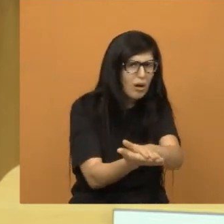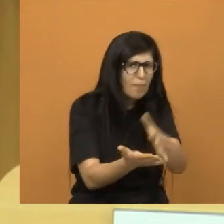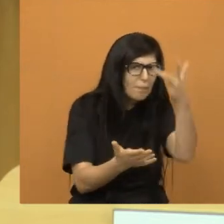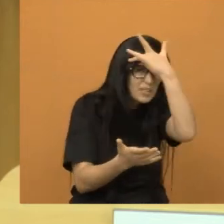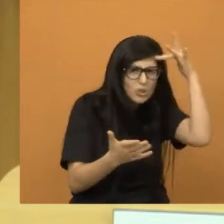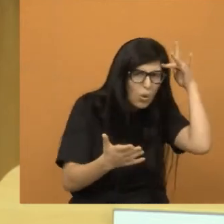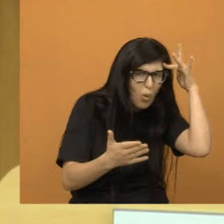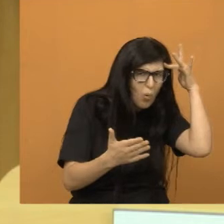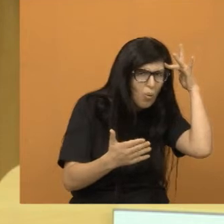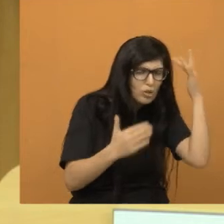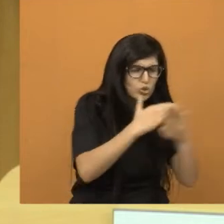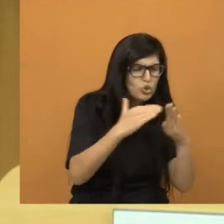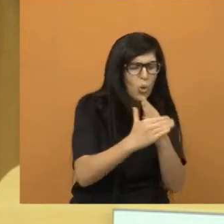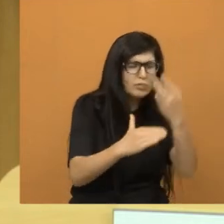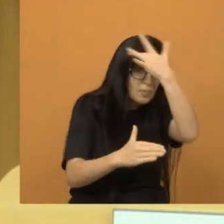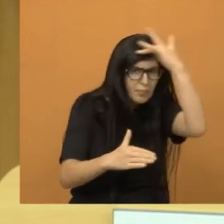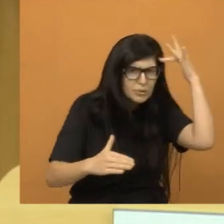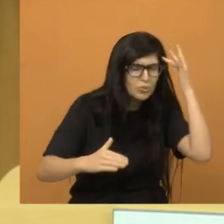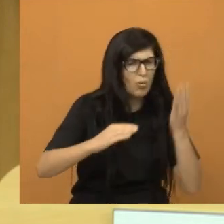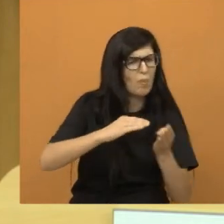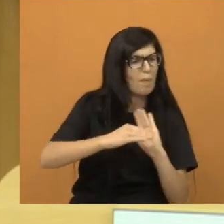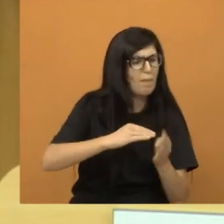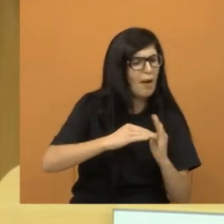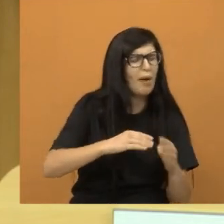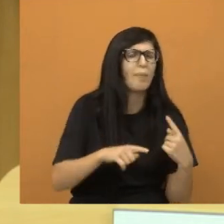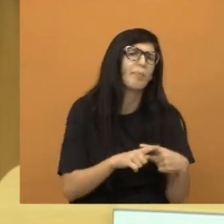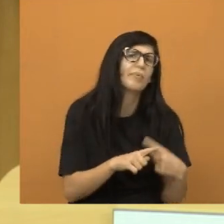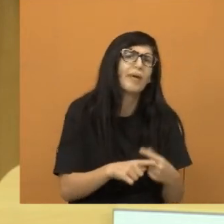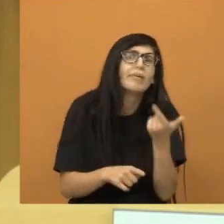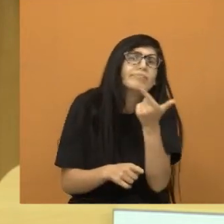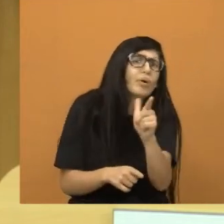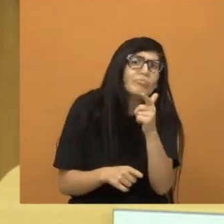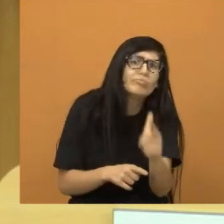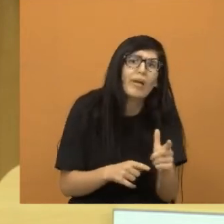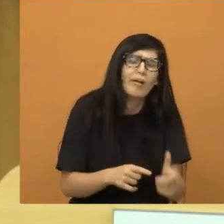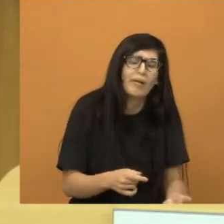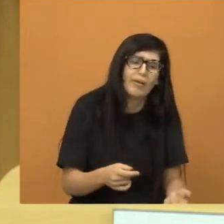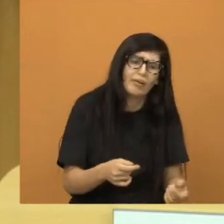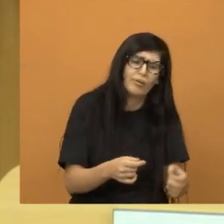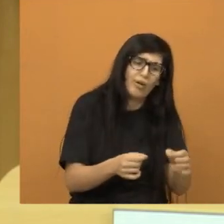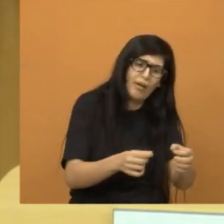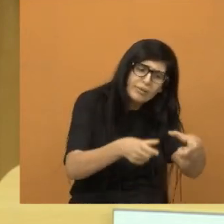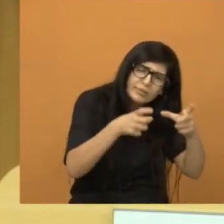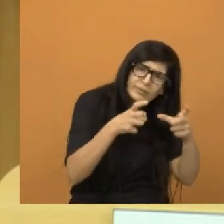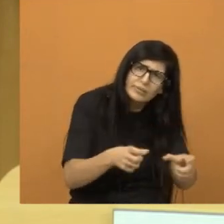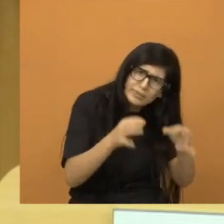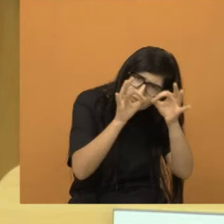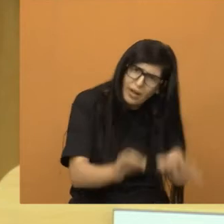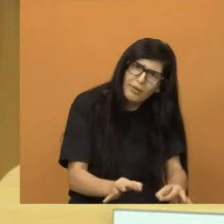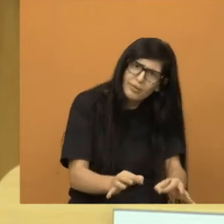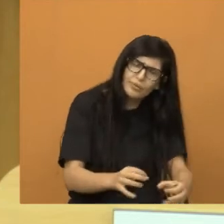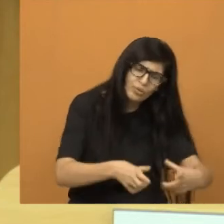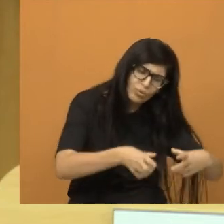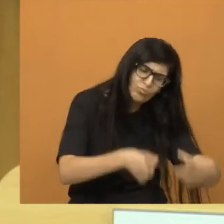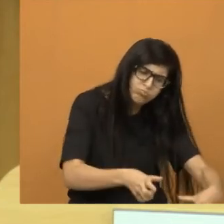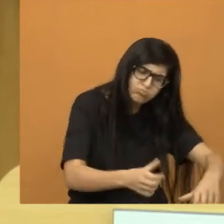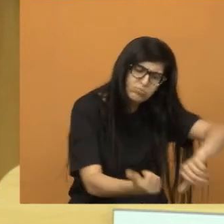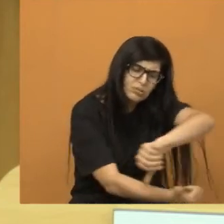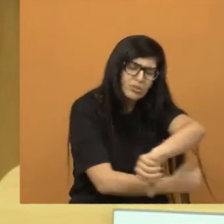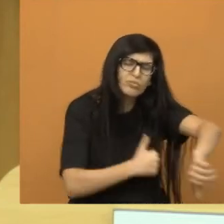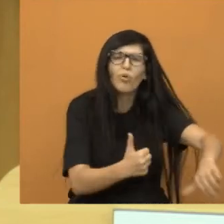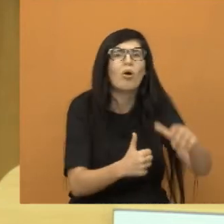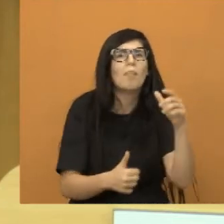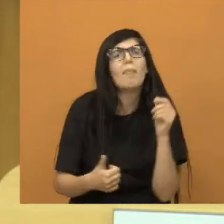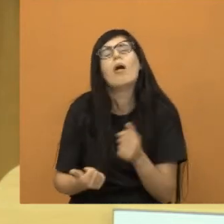só eles que não têm o tratamento de esgoto. E aí a gente entra numa questão muito complicada, porque na medida em que